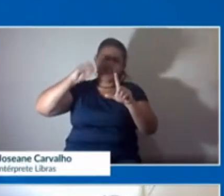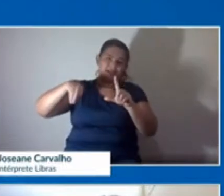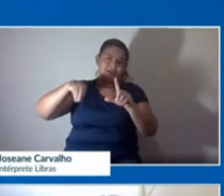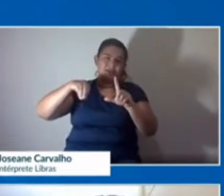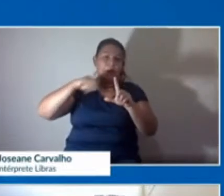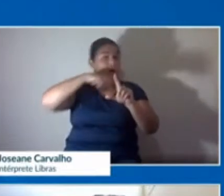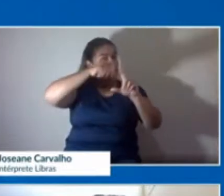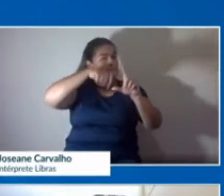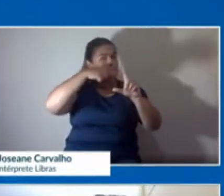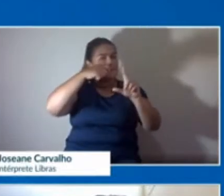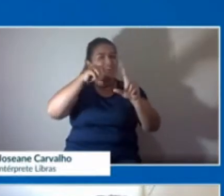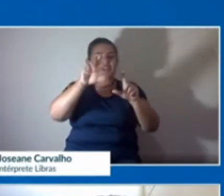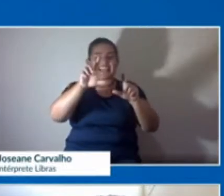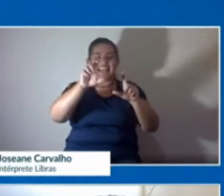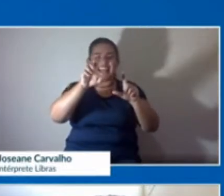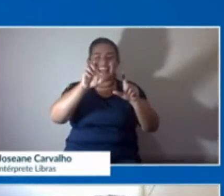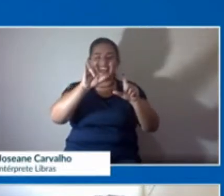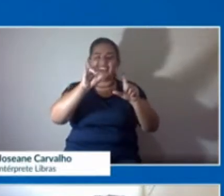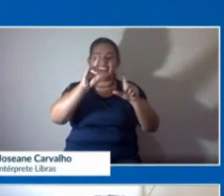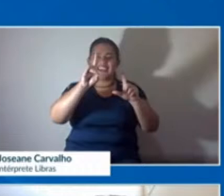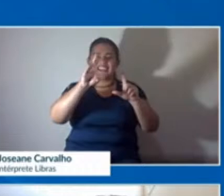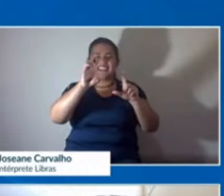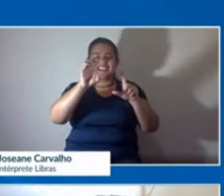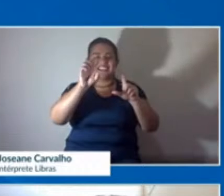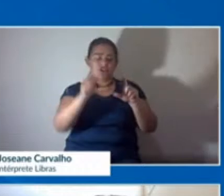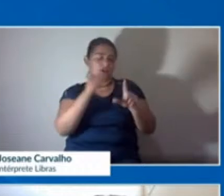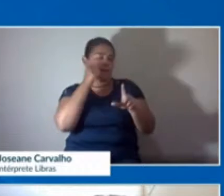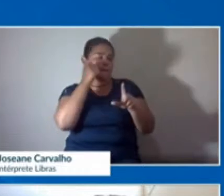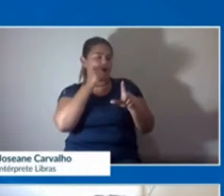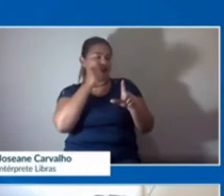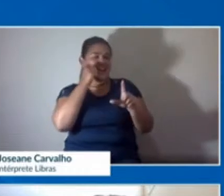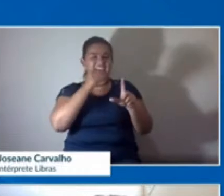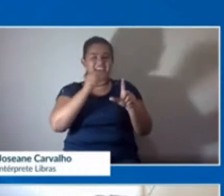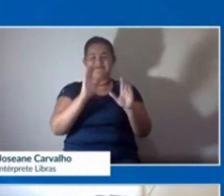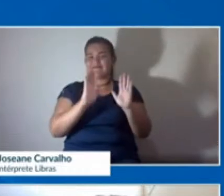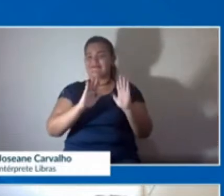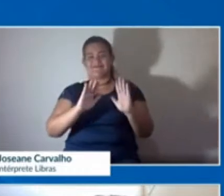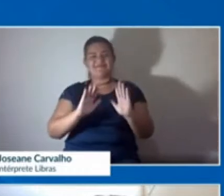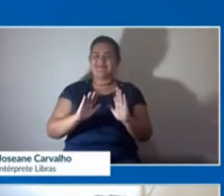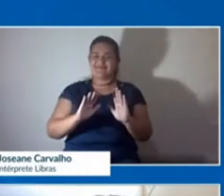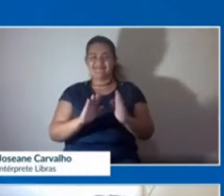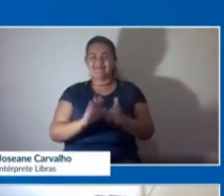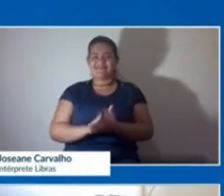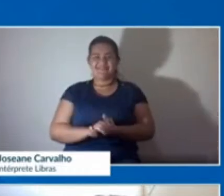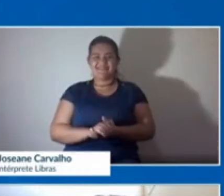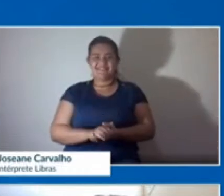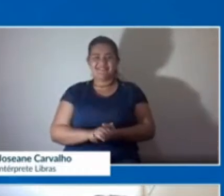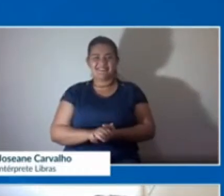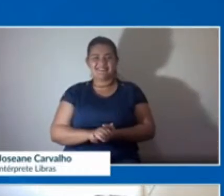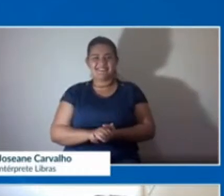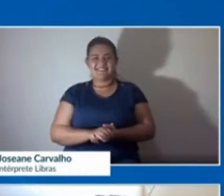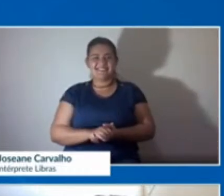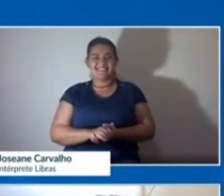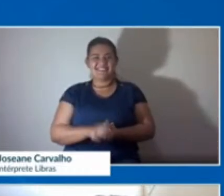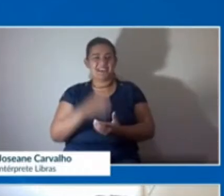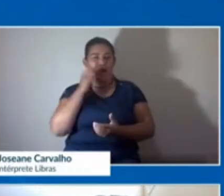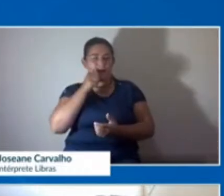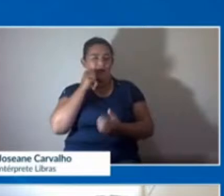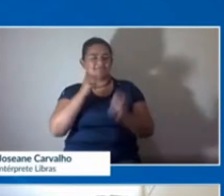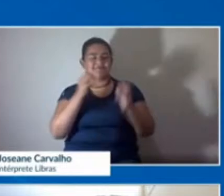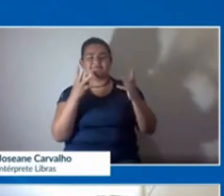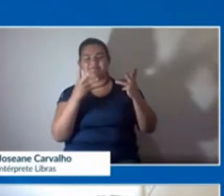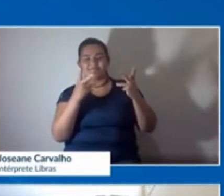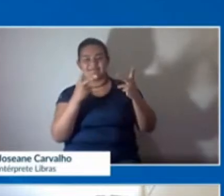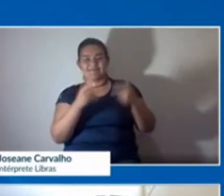Achei interessante essa colocação, vou até começar com ela, já que ela é meio... graciosa, posso dizer assim, né,